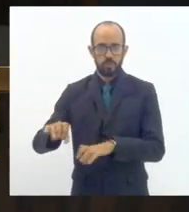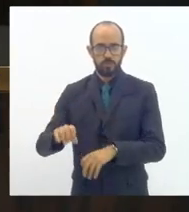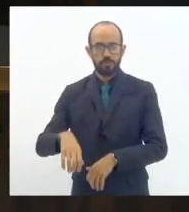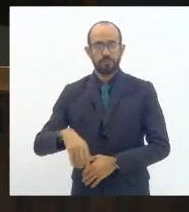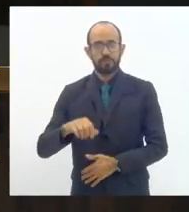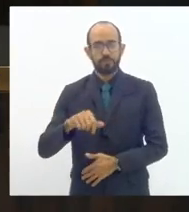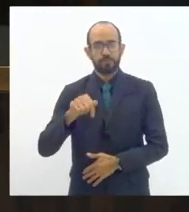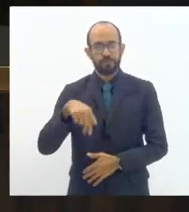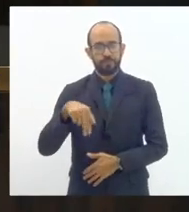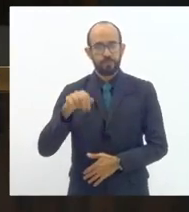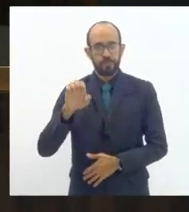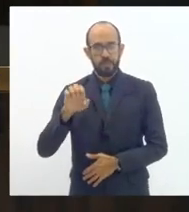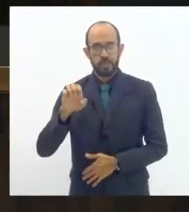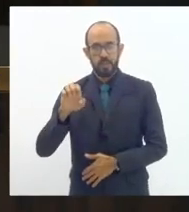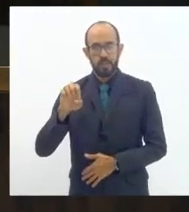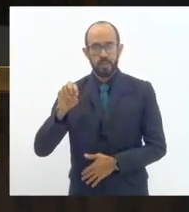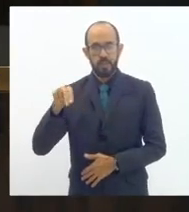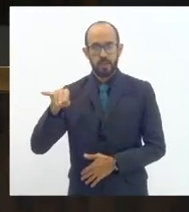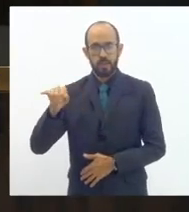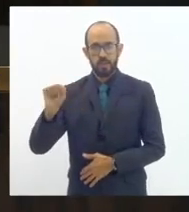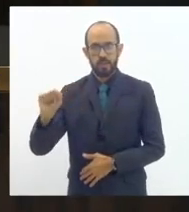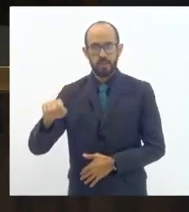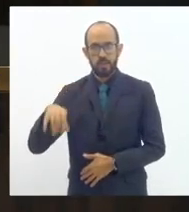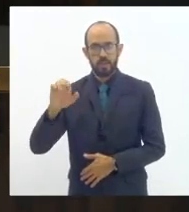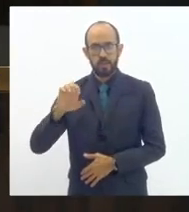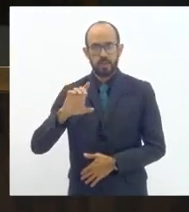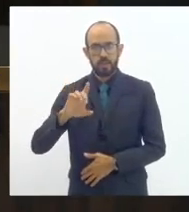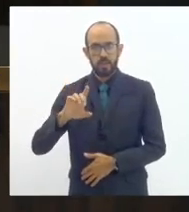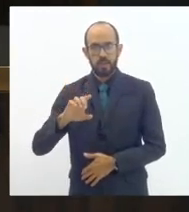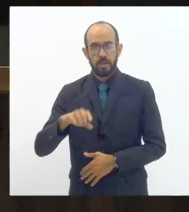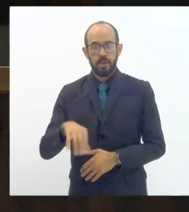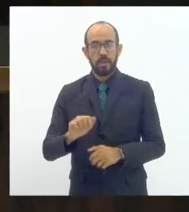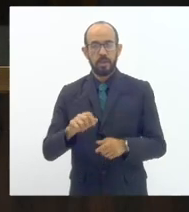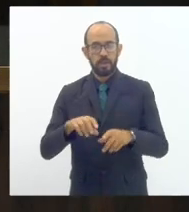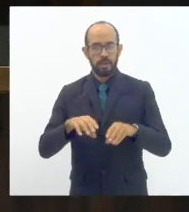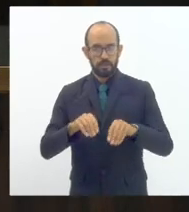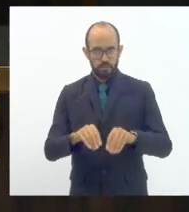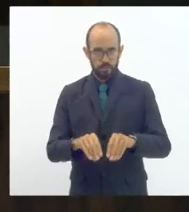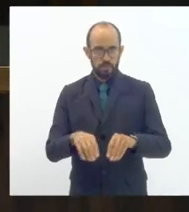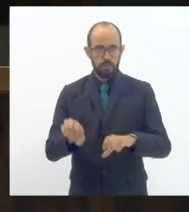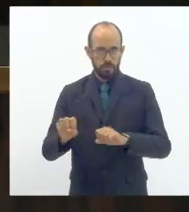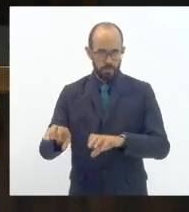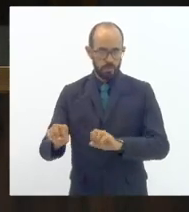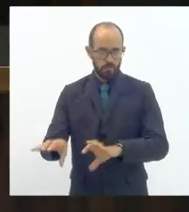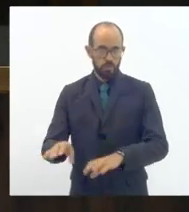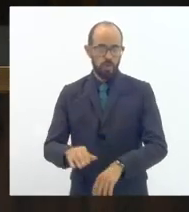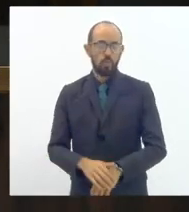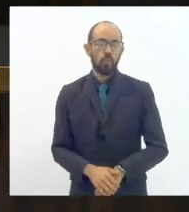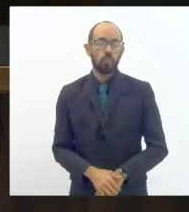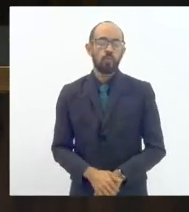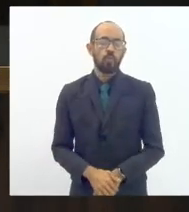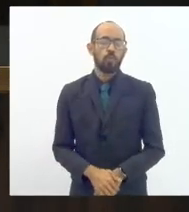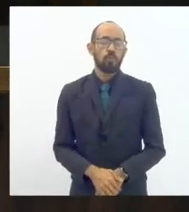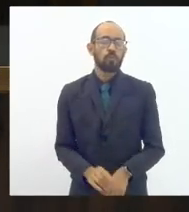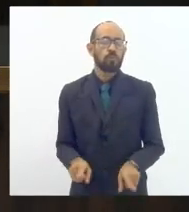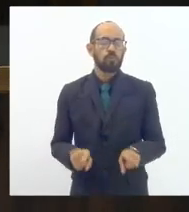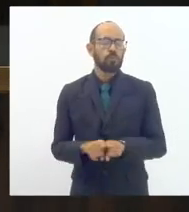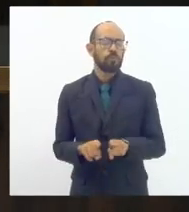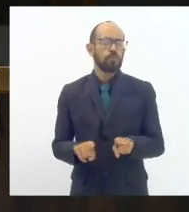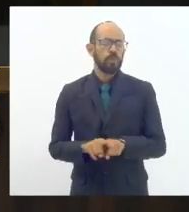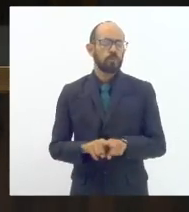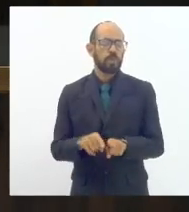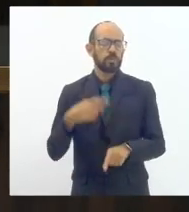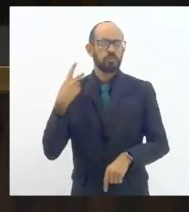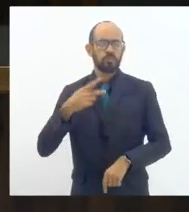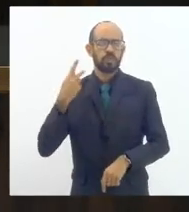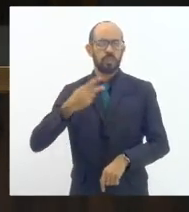Kênia Santos, editora Baobá Educacional. Além disso, temos aqui presenças dos ilustres